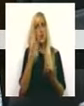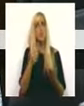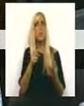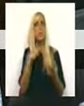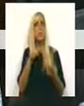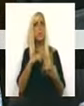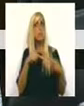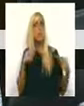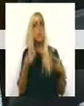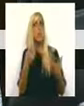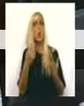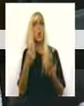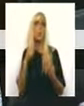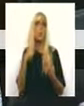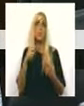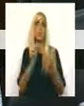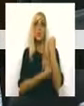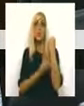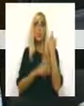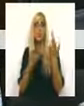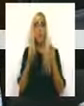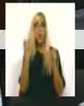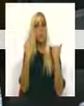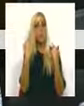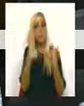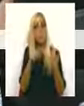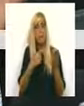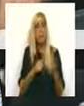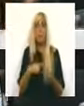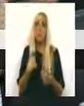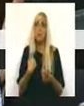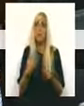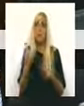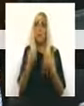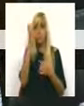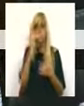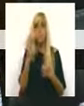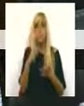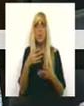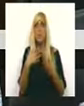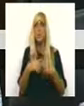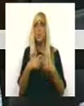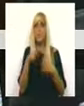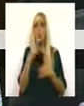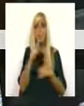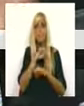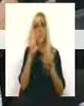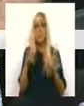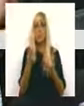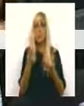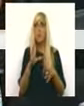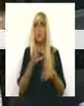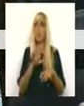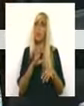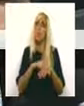foram informados de alguma iniciativa por parte do Governo no sentido de clarificar as dúvidas legítimas por parte dos